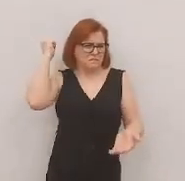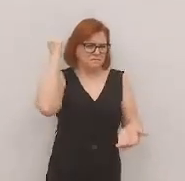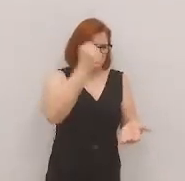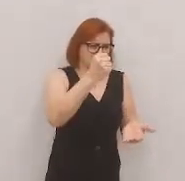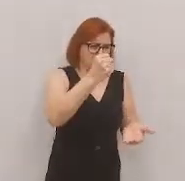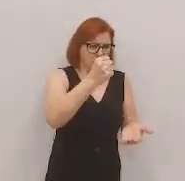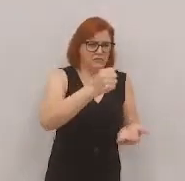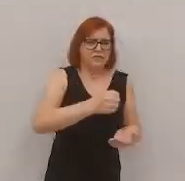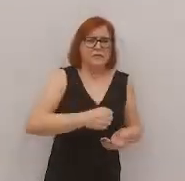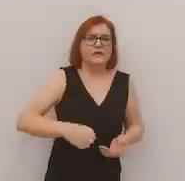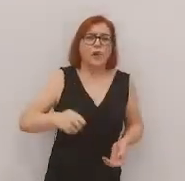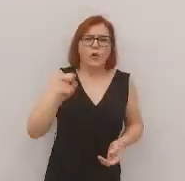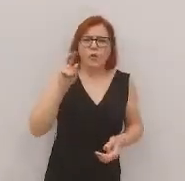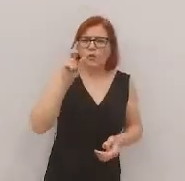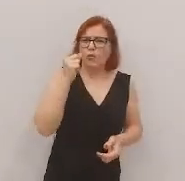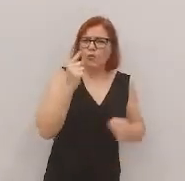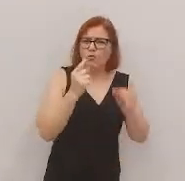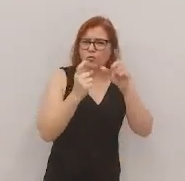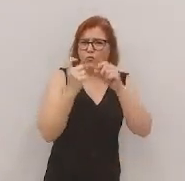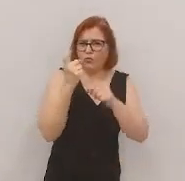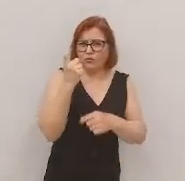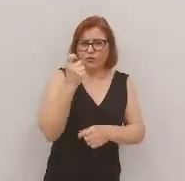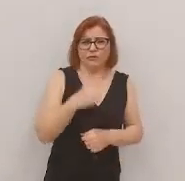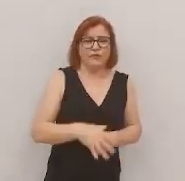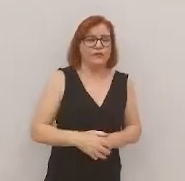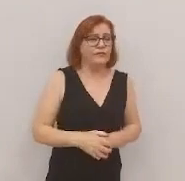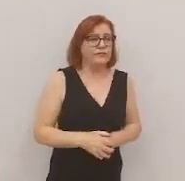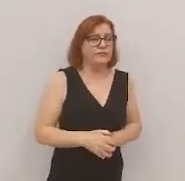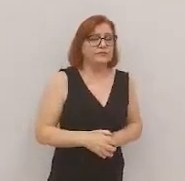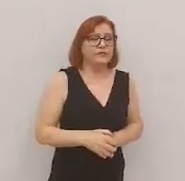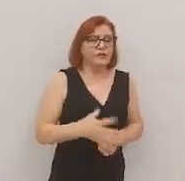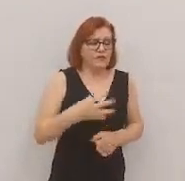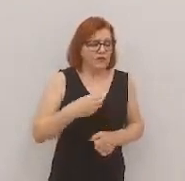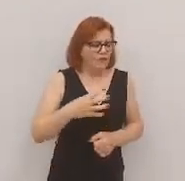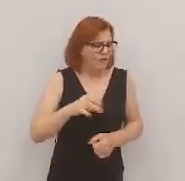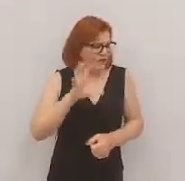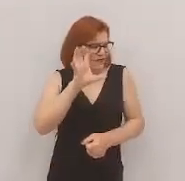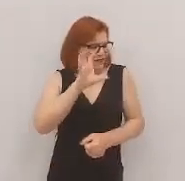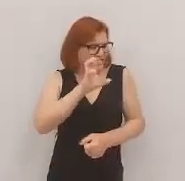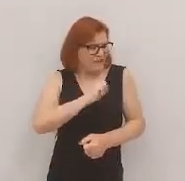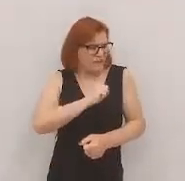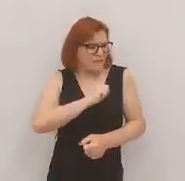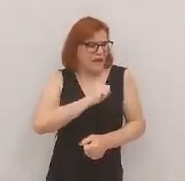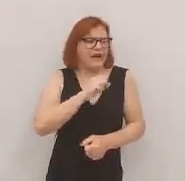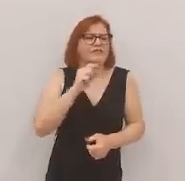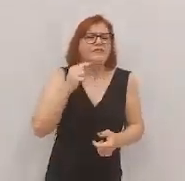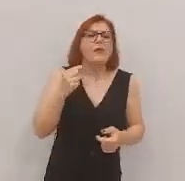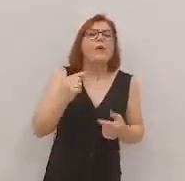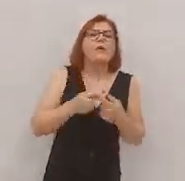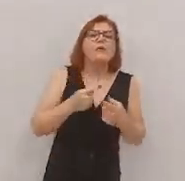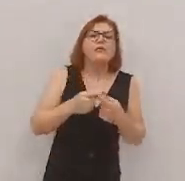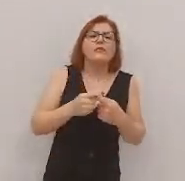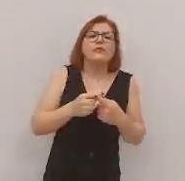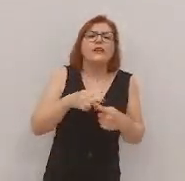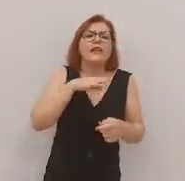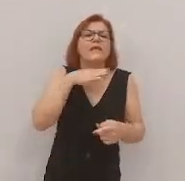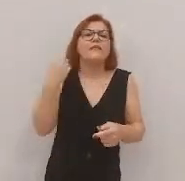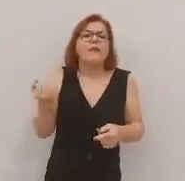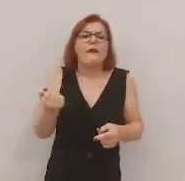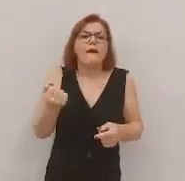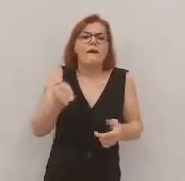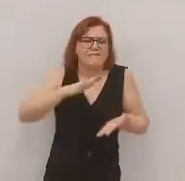golpe decisivo desse filho amado para esmagar a cabeça da serpente.